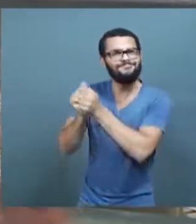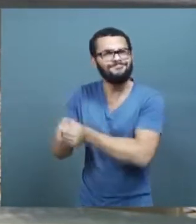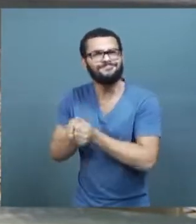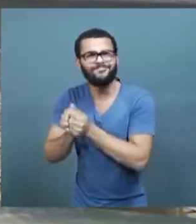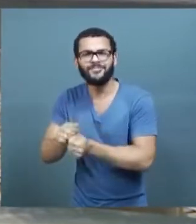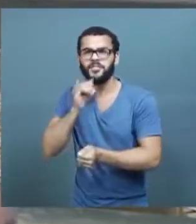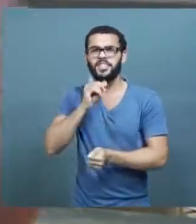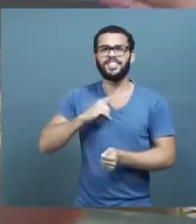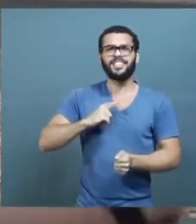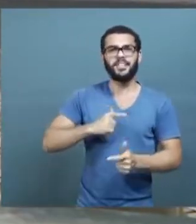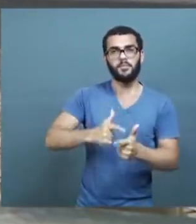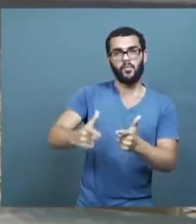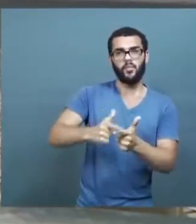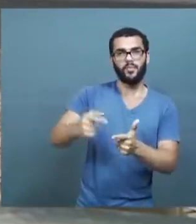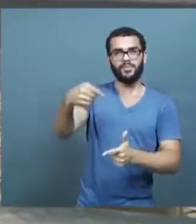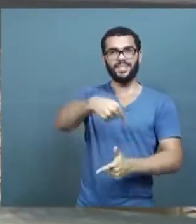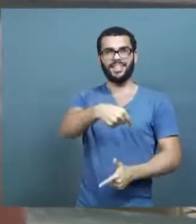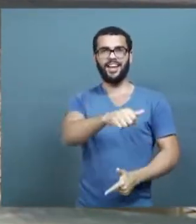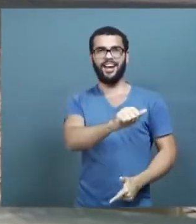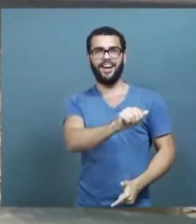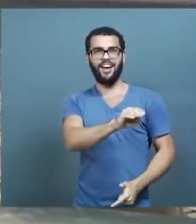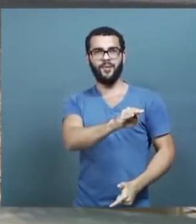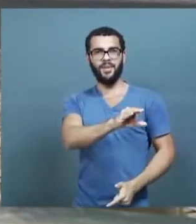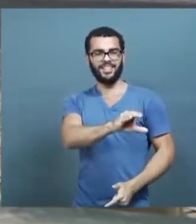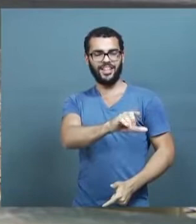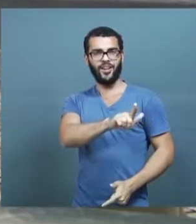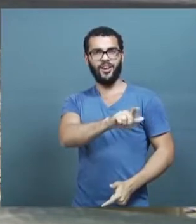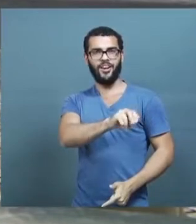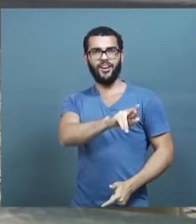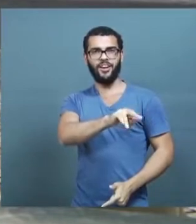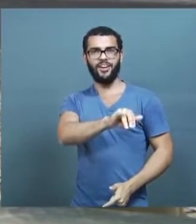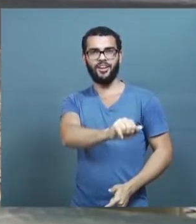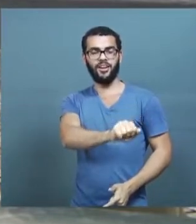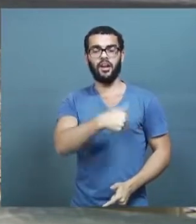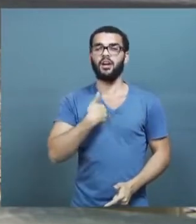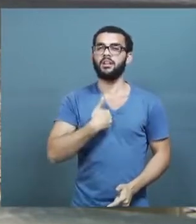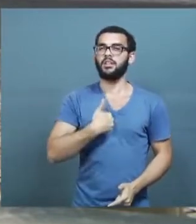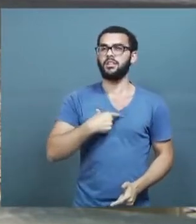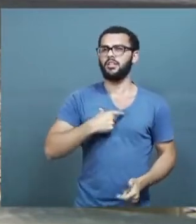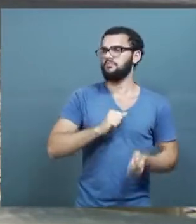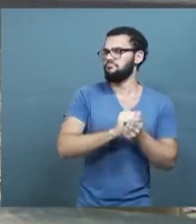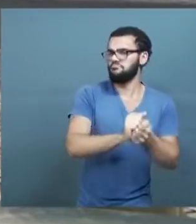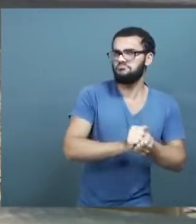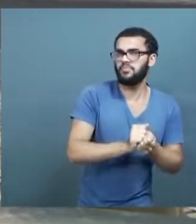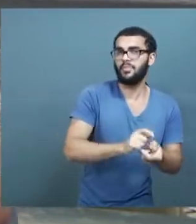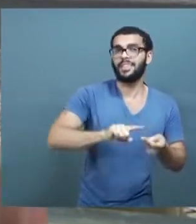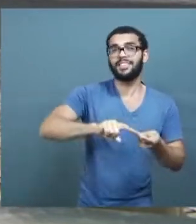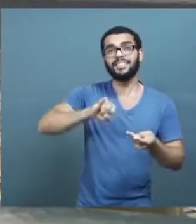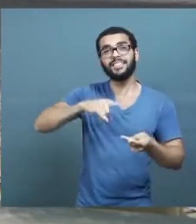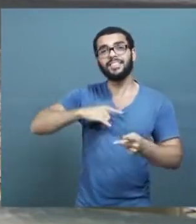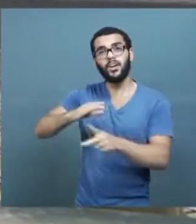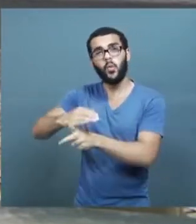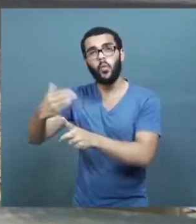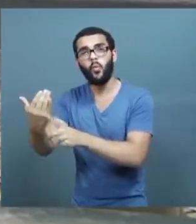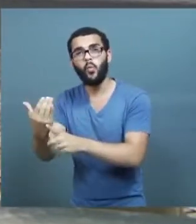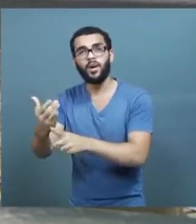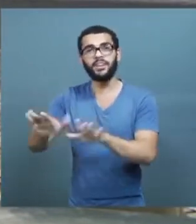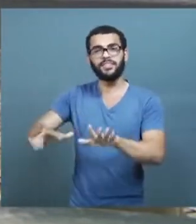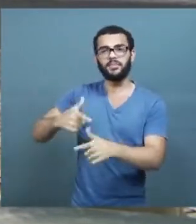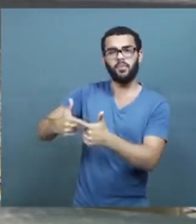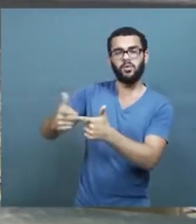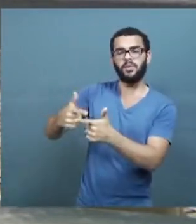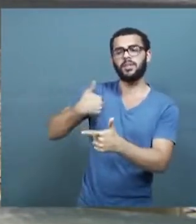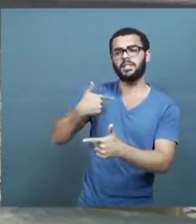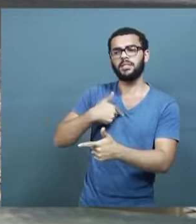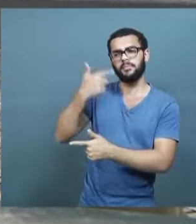se tem um problema no ABC, a gente já lida junto com ele, se tem um problema na comunidade, a gente se desdobra para estar